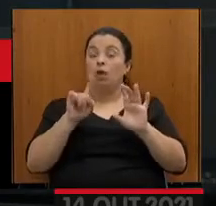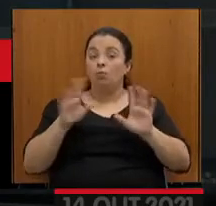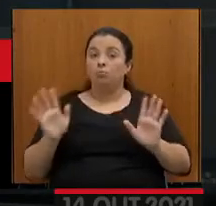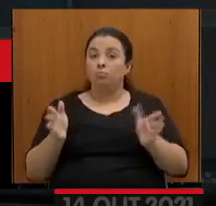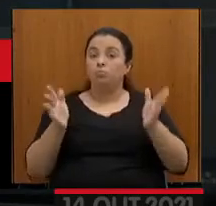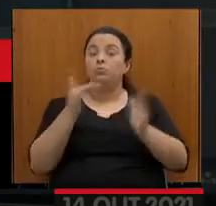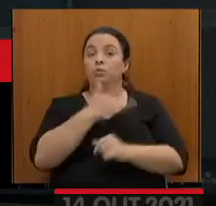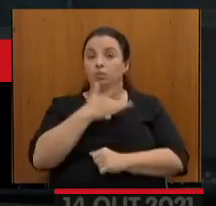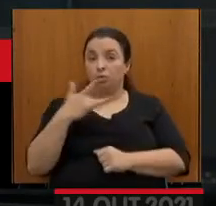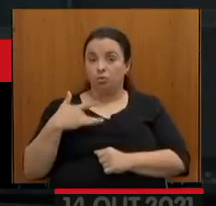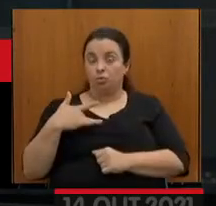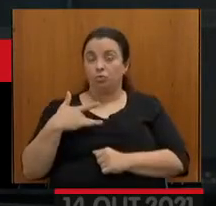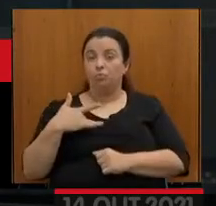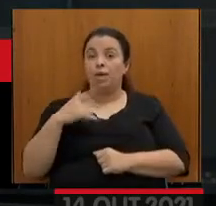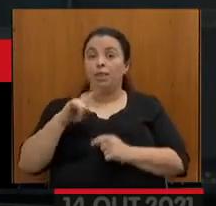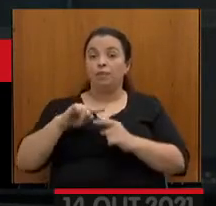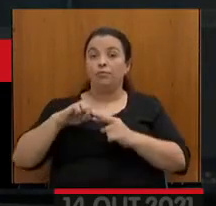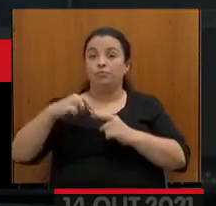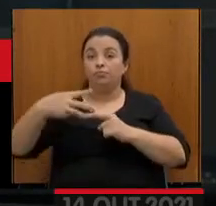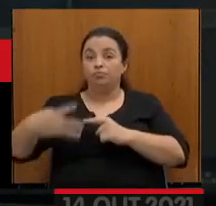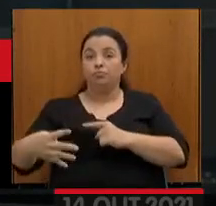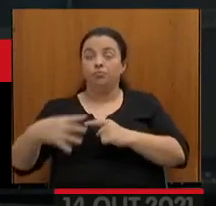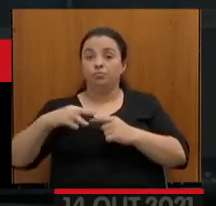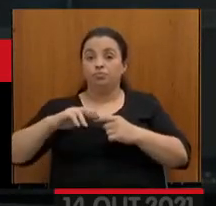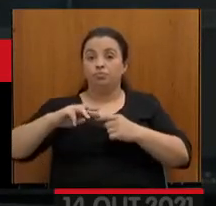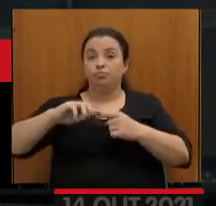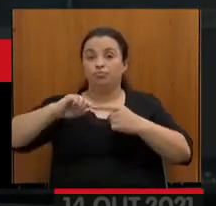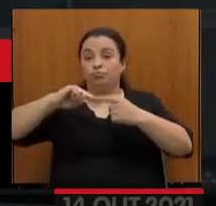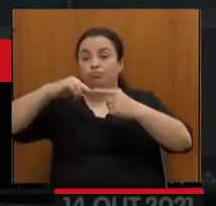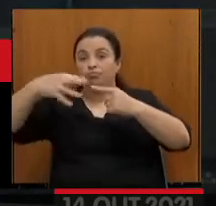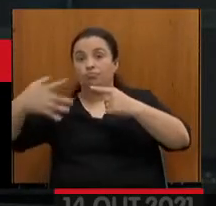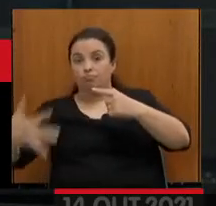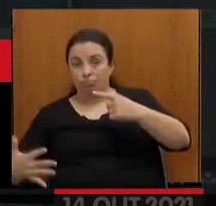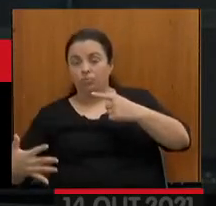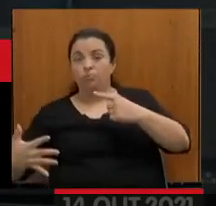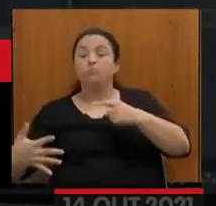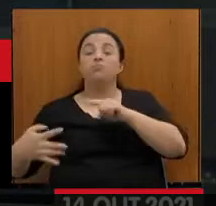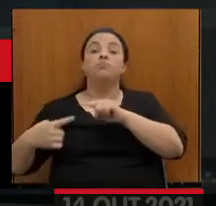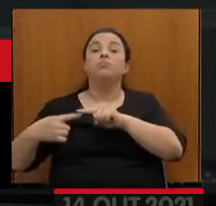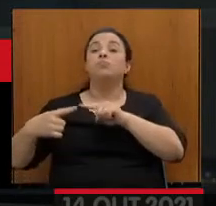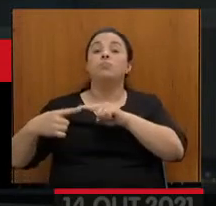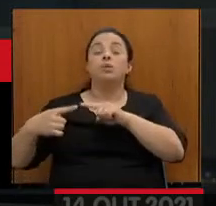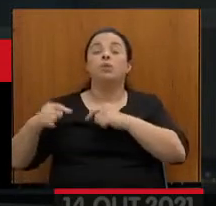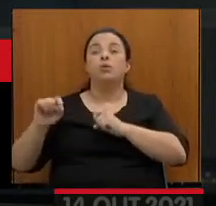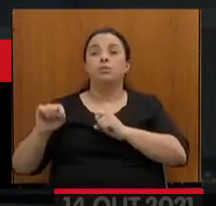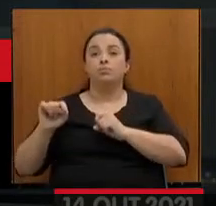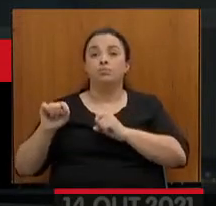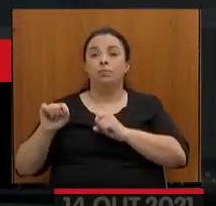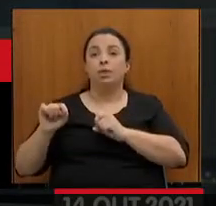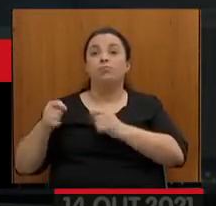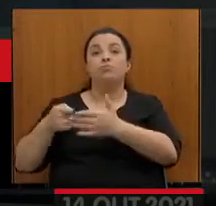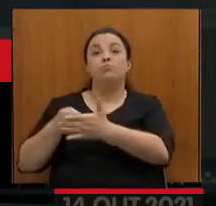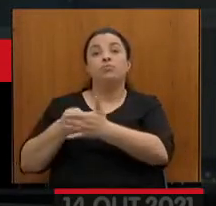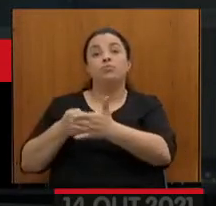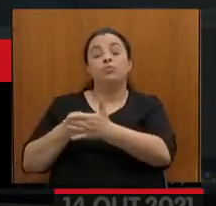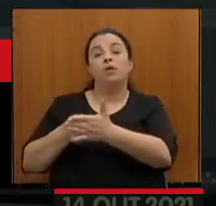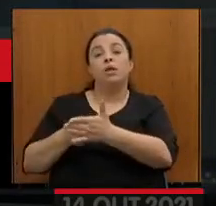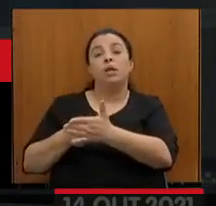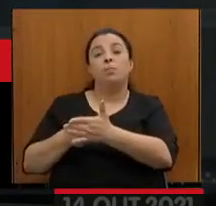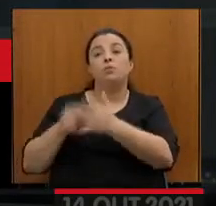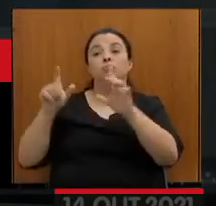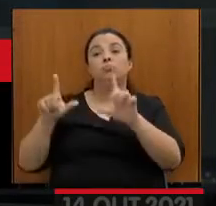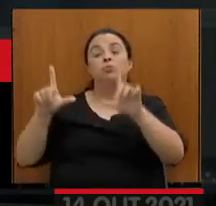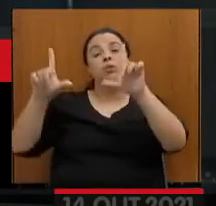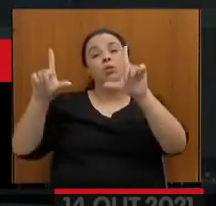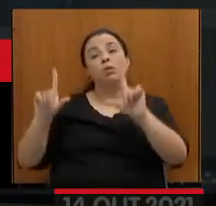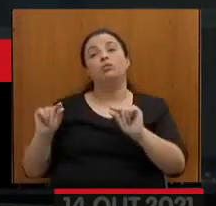nós tivemos um desmembramento desse tema, que foi o enfrentamento da mortalidade materno-infantil, que, por ora, ele